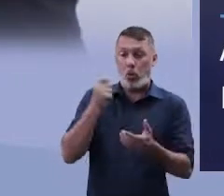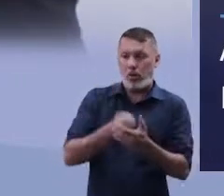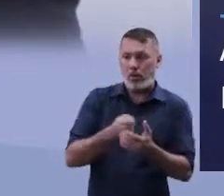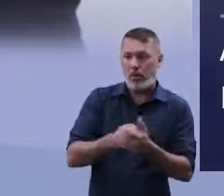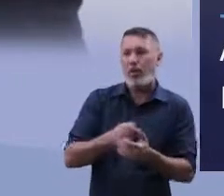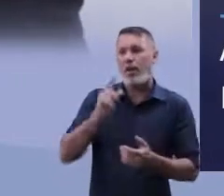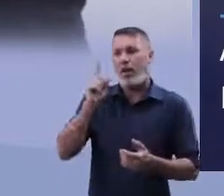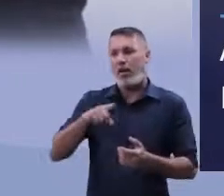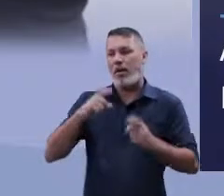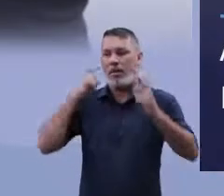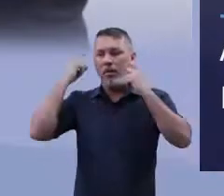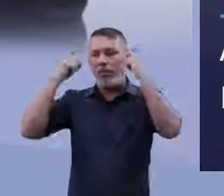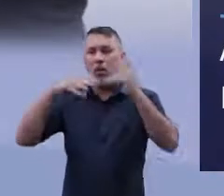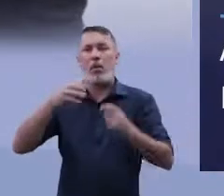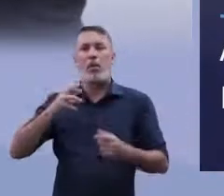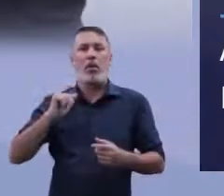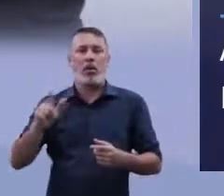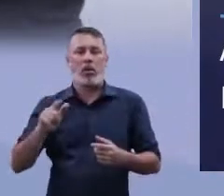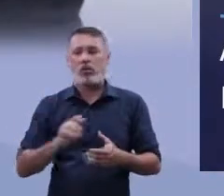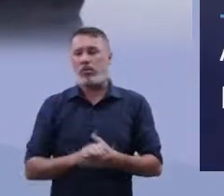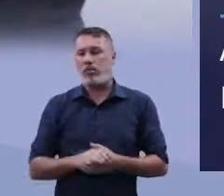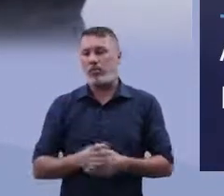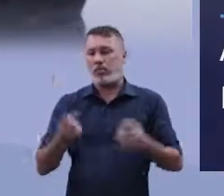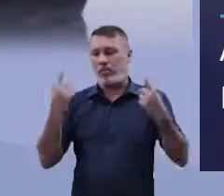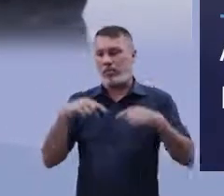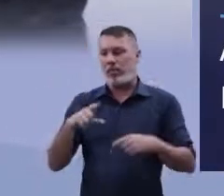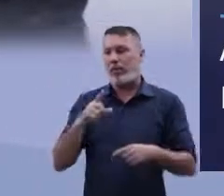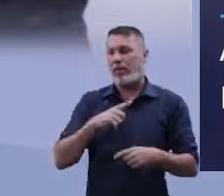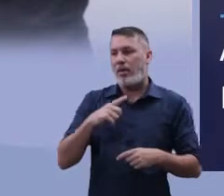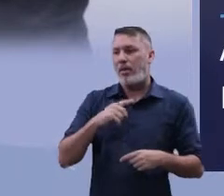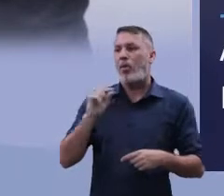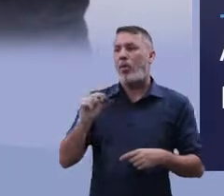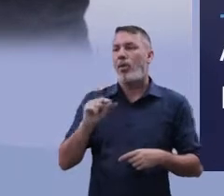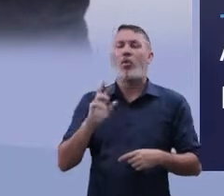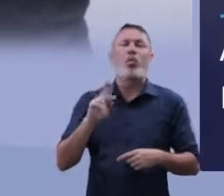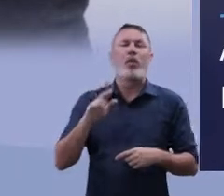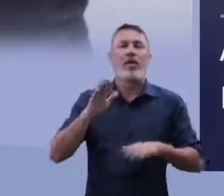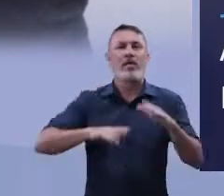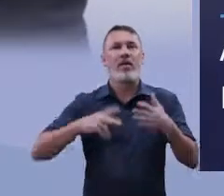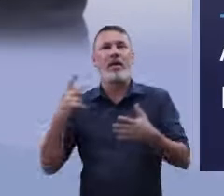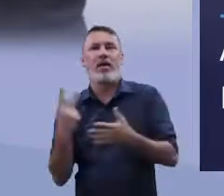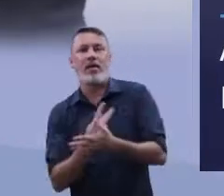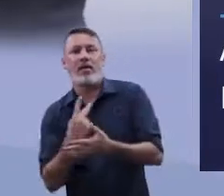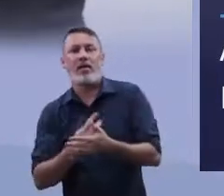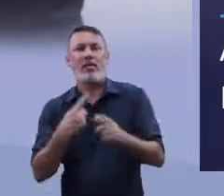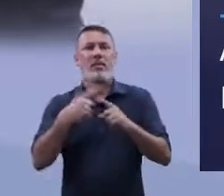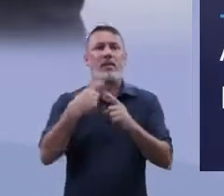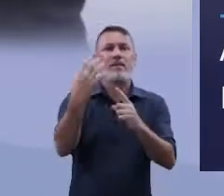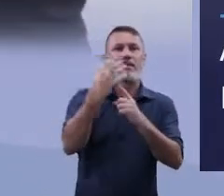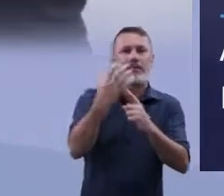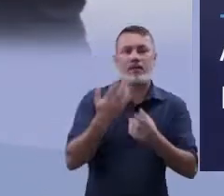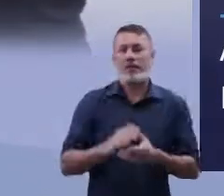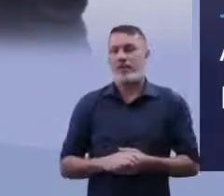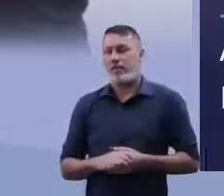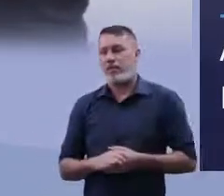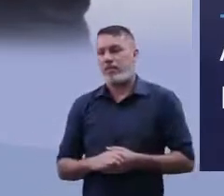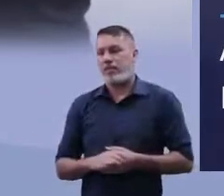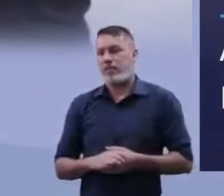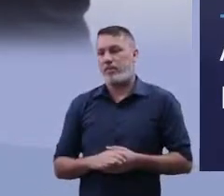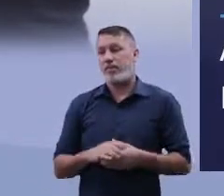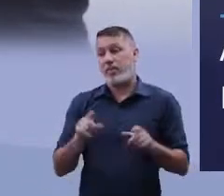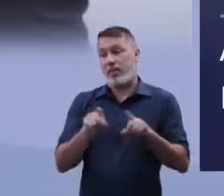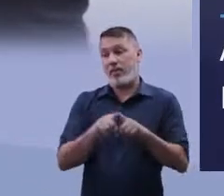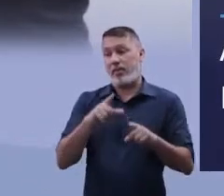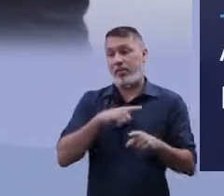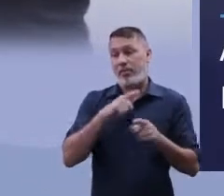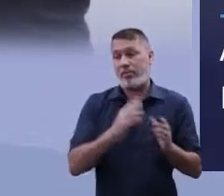ou inclinação, mas conforme o dever. Não é errado, mas é o sujeito que age por conveniência. E contra o dever é